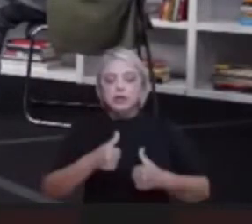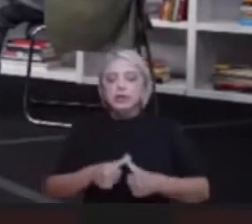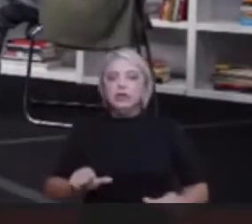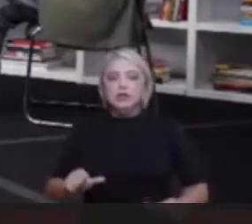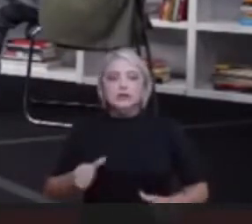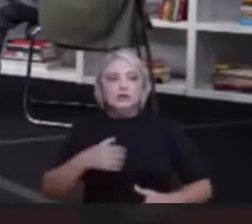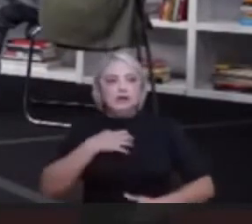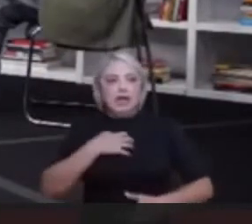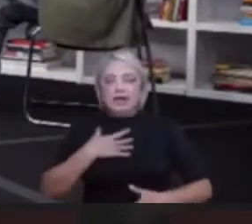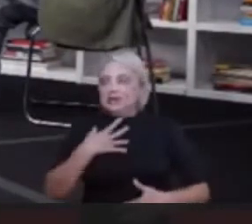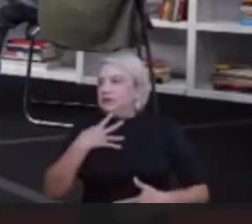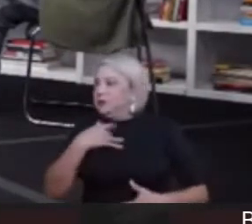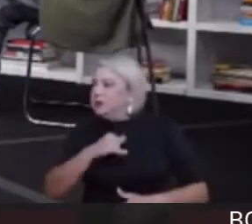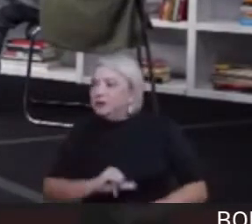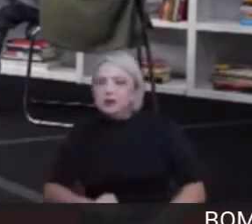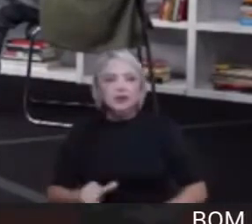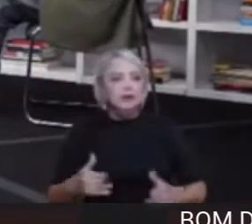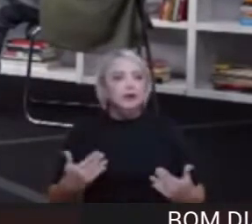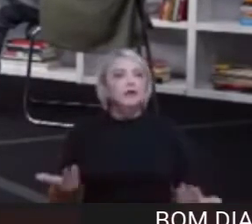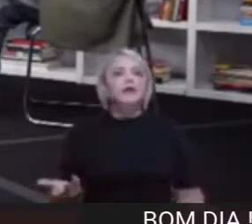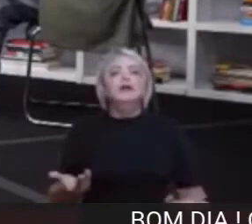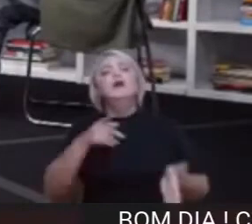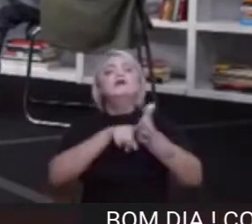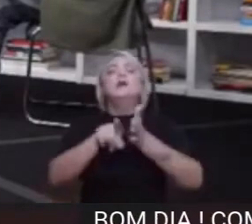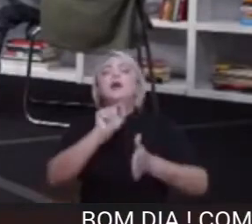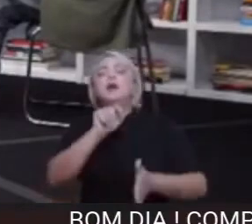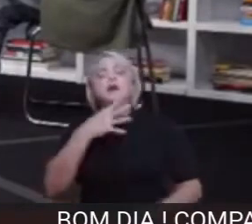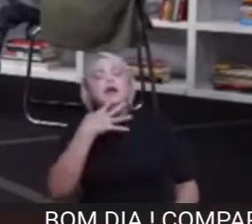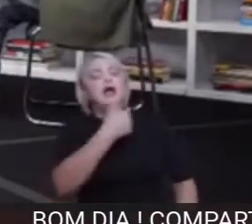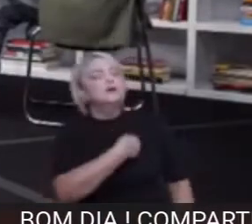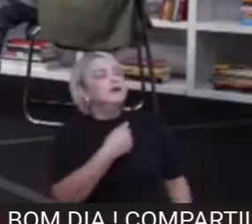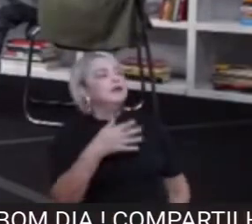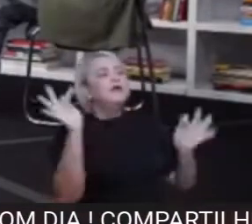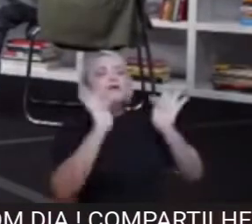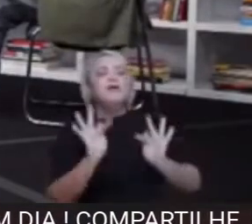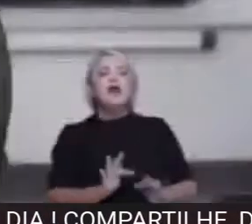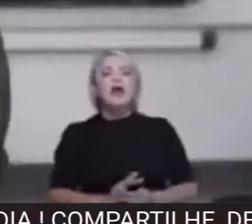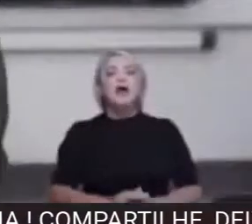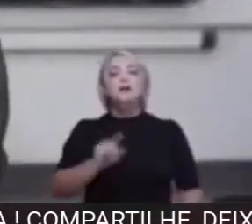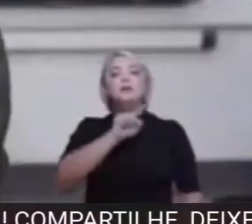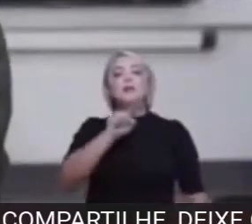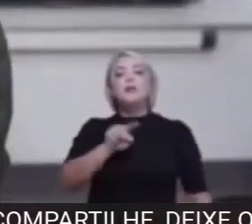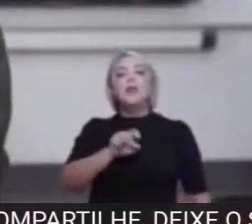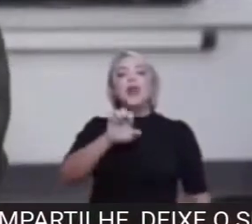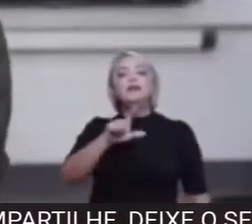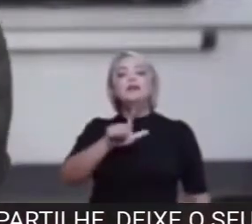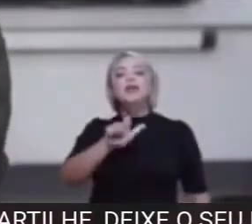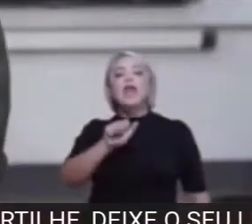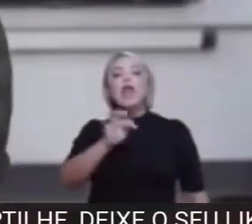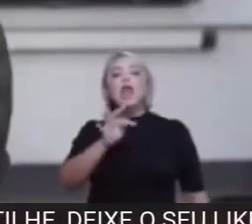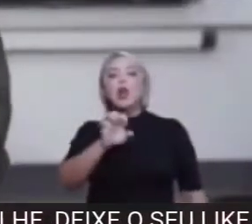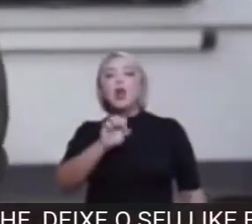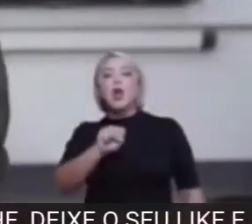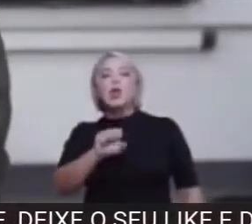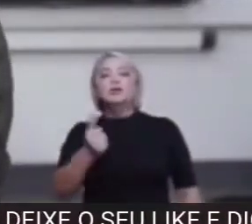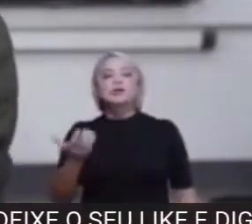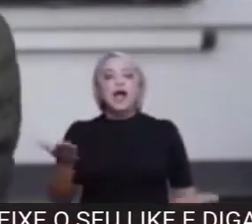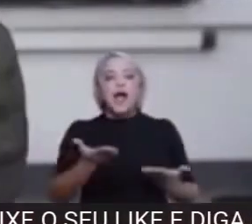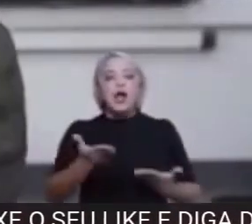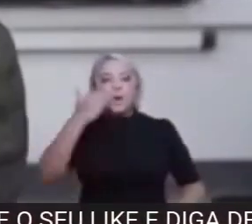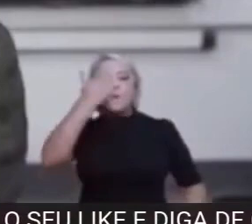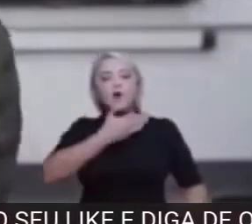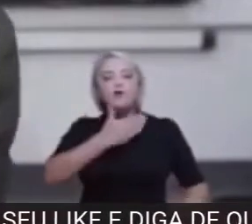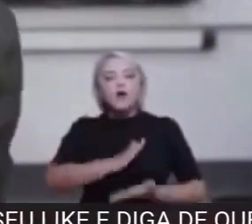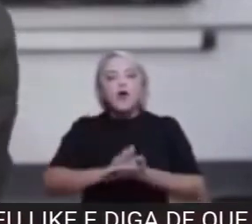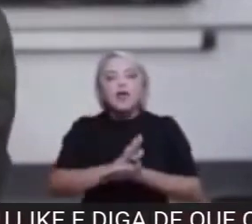fica... Então vou fazer uma pergunta que acho que vai deixar o senhor feliz. Zelotes, como é que foi agora que se provou que não havia nada